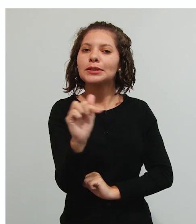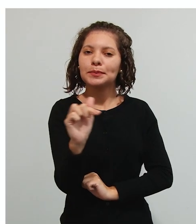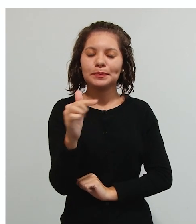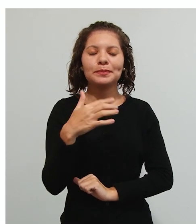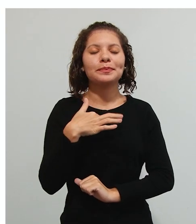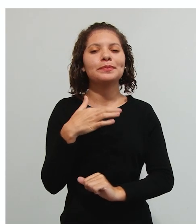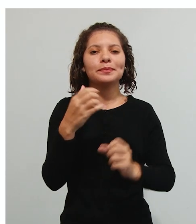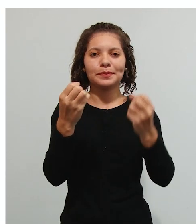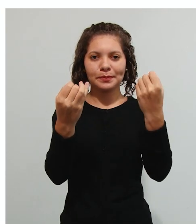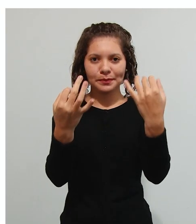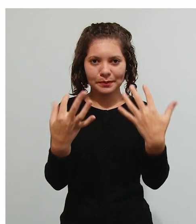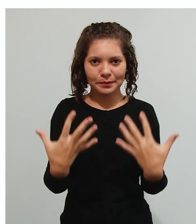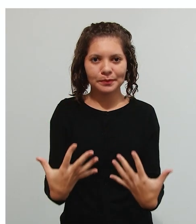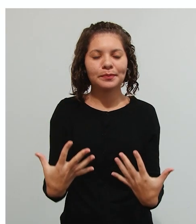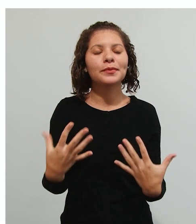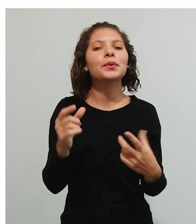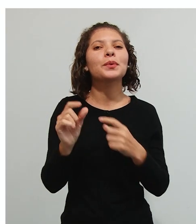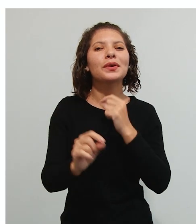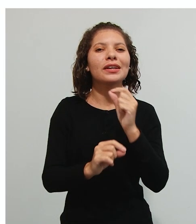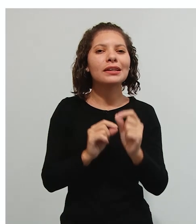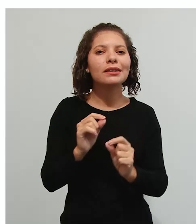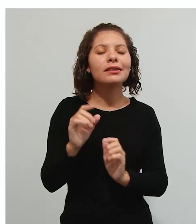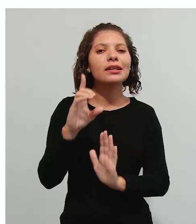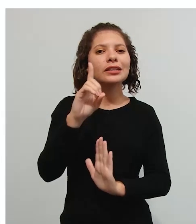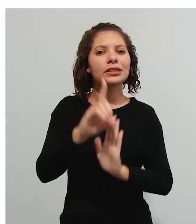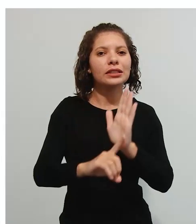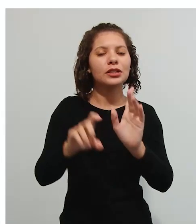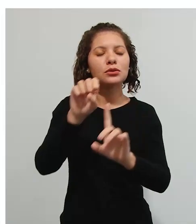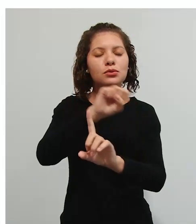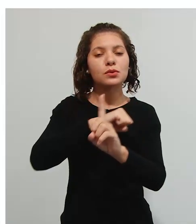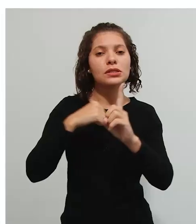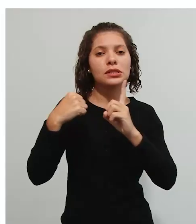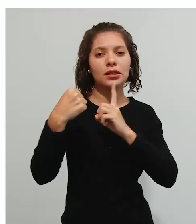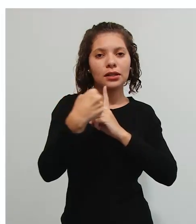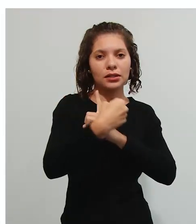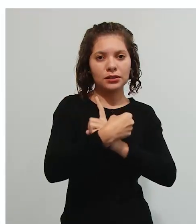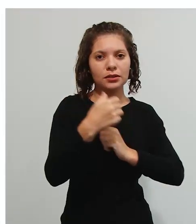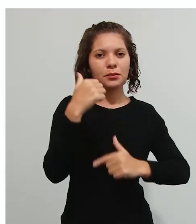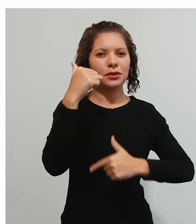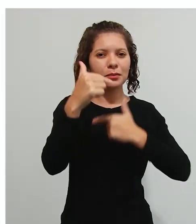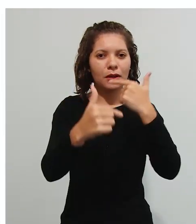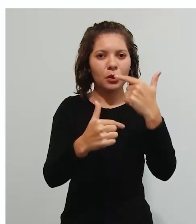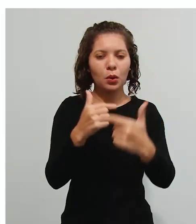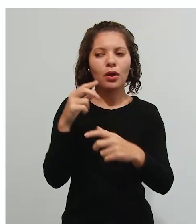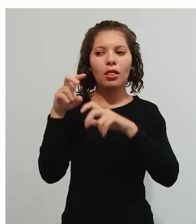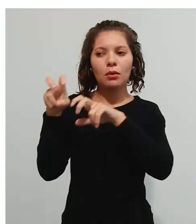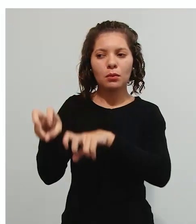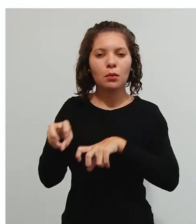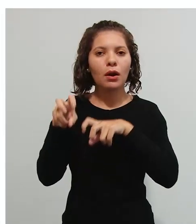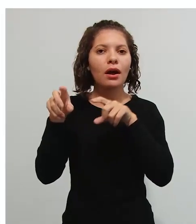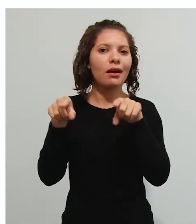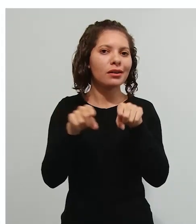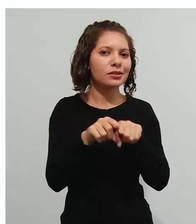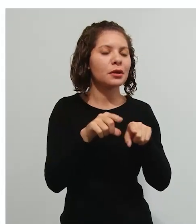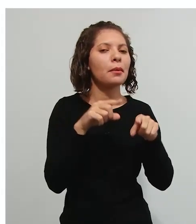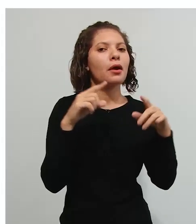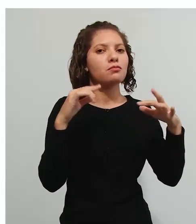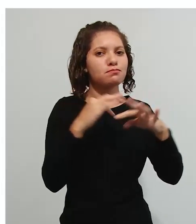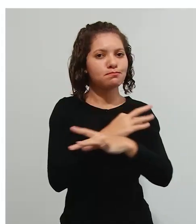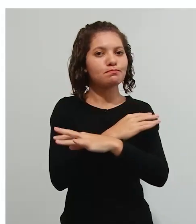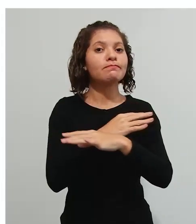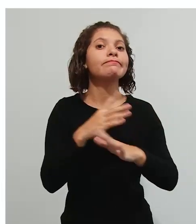para os trabalhadores urbanos e rurais. Vamos dar uma olhadinha no slide, o que ele diz? Vamos lá. Olha só, então a gente